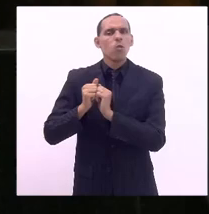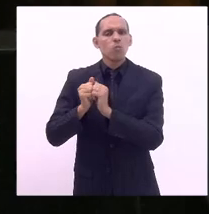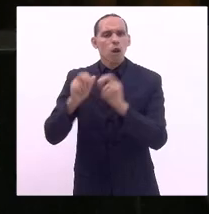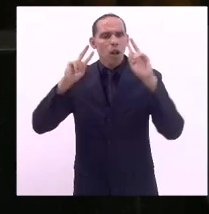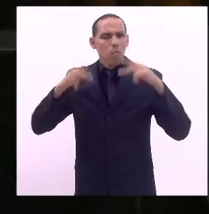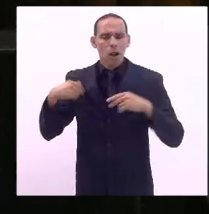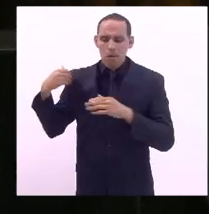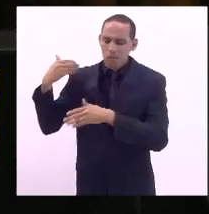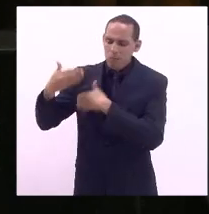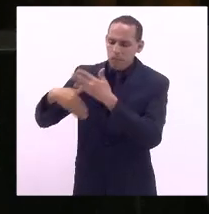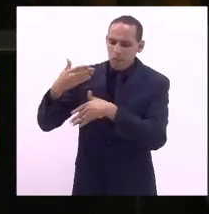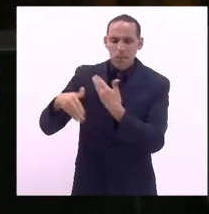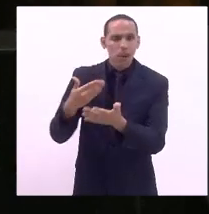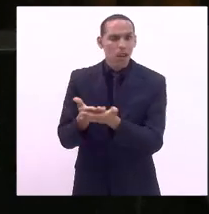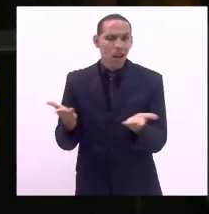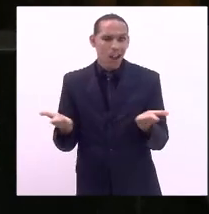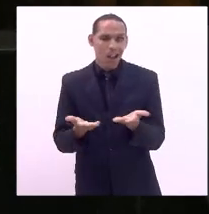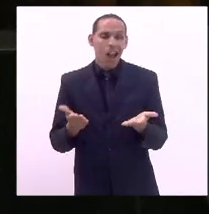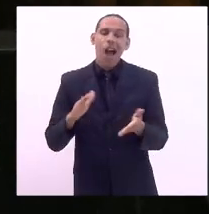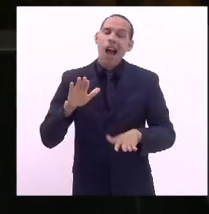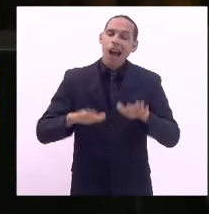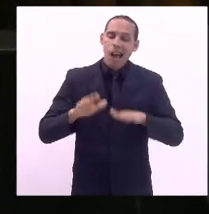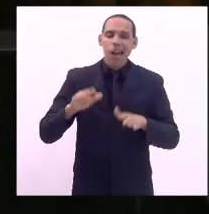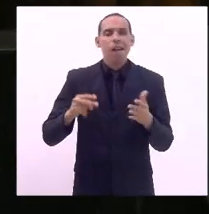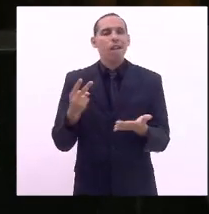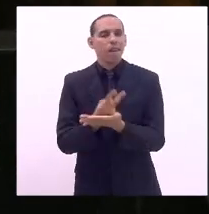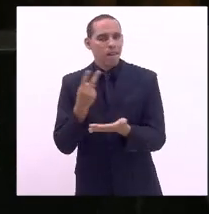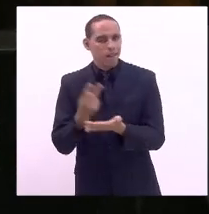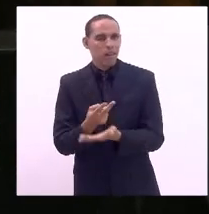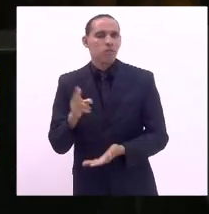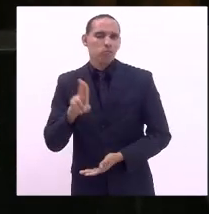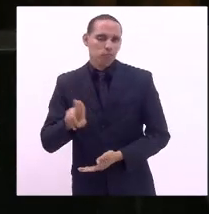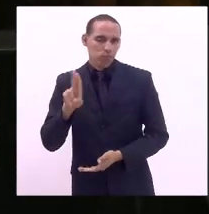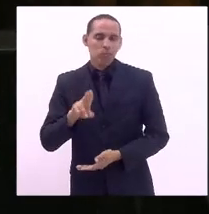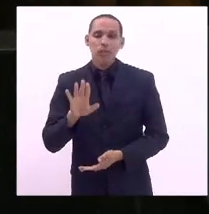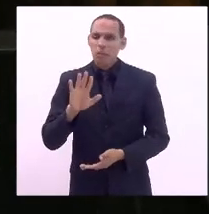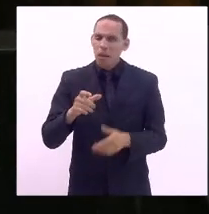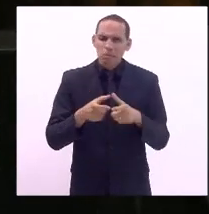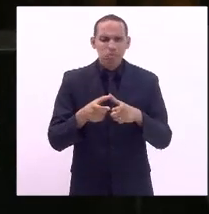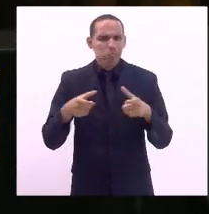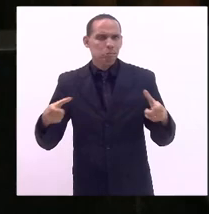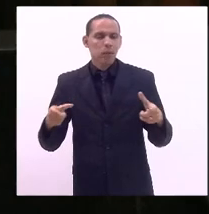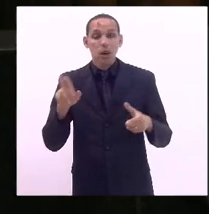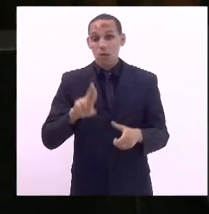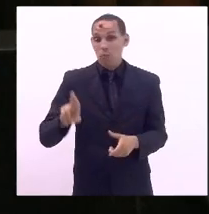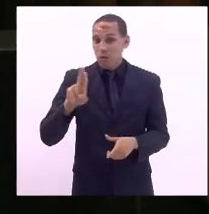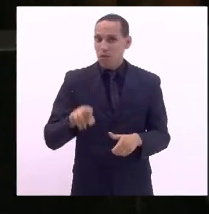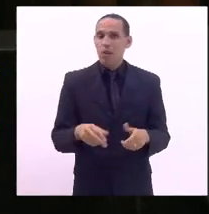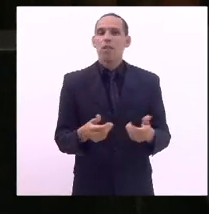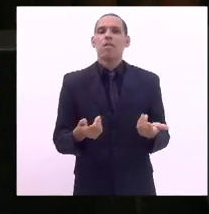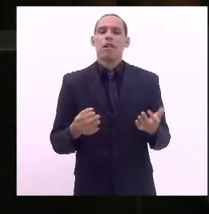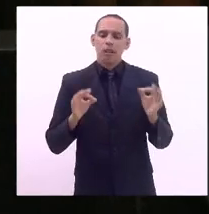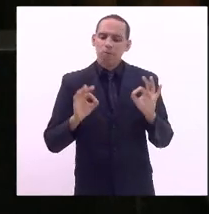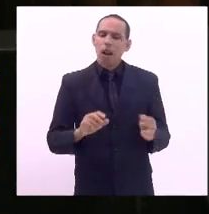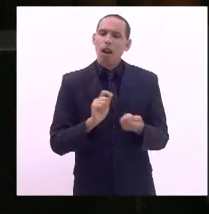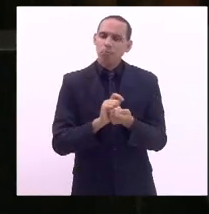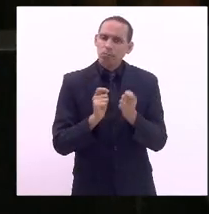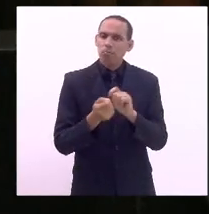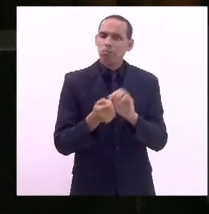que, por vezes, é utilizada de forma equivocada. Mas, na sua imensa maioria, é utilizada de forma